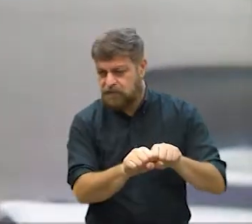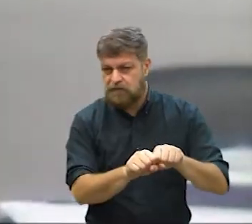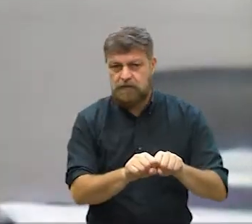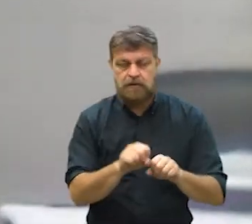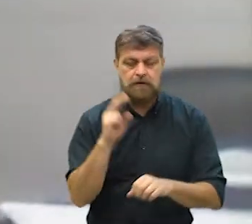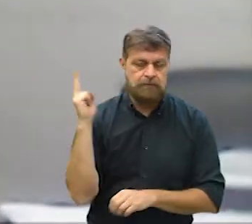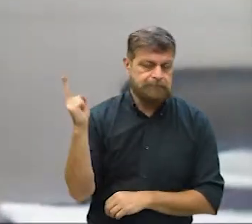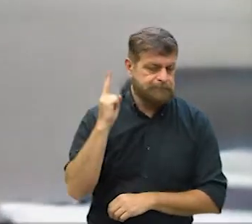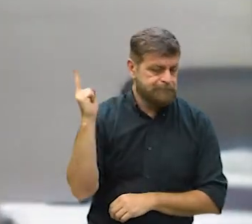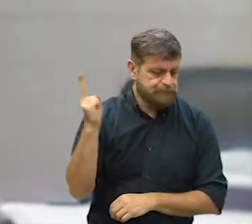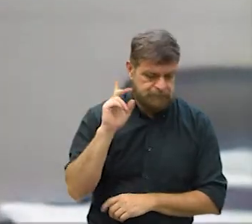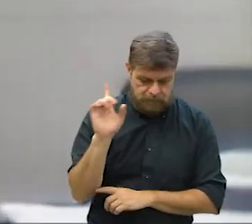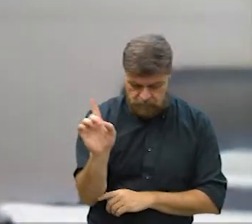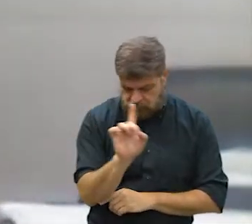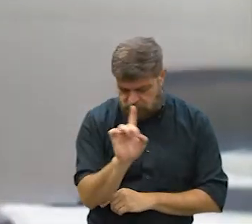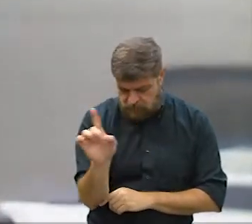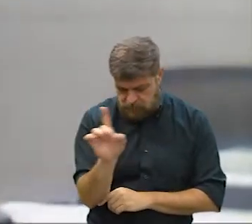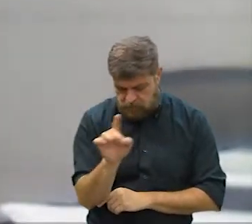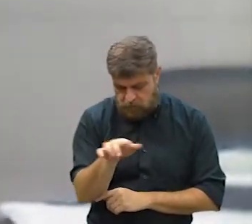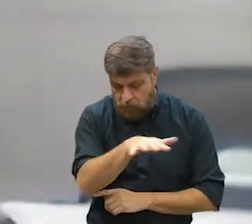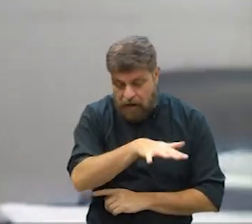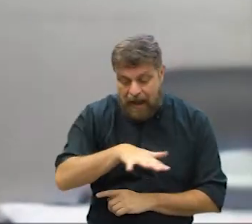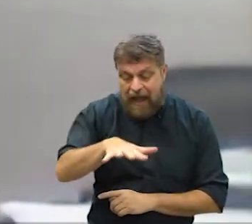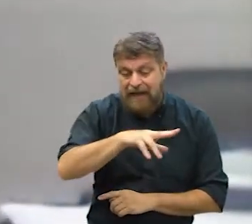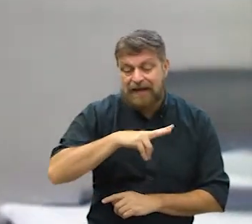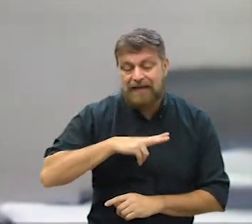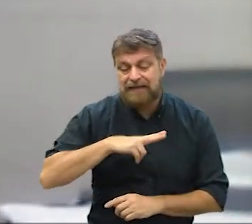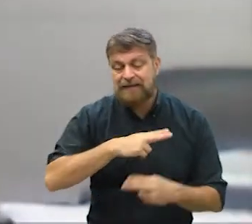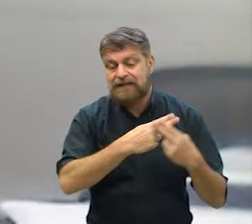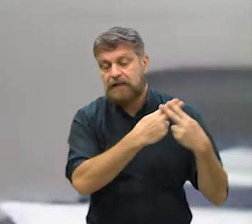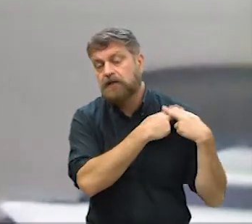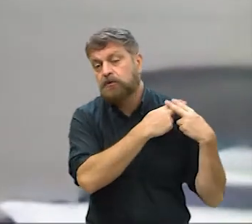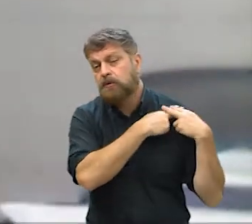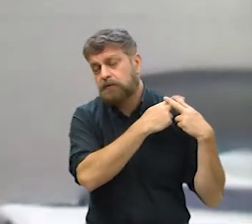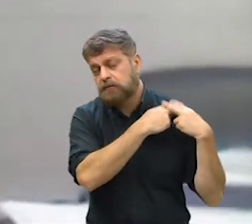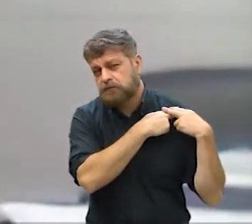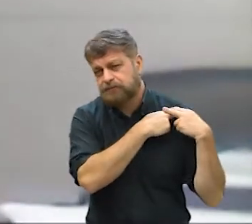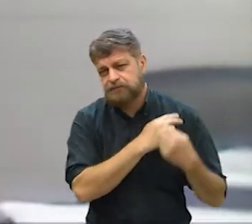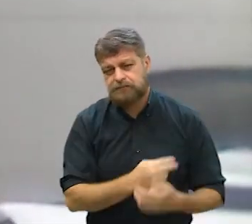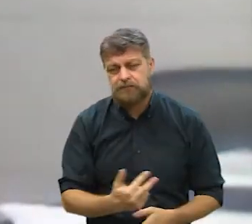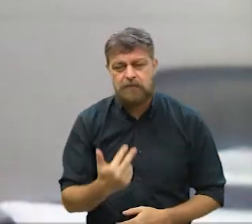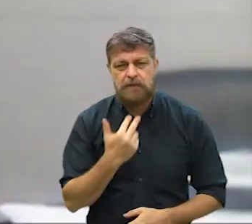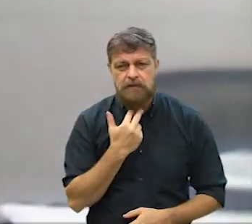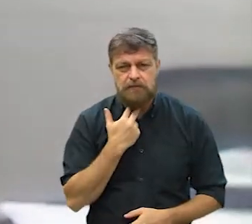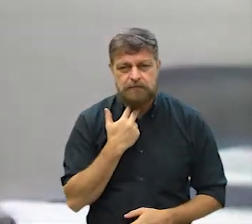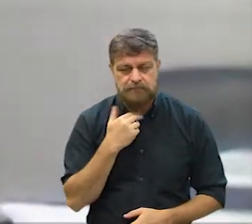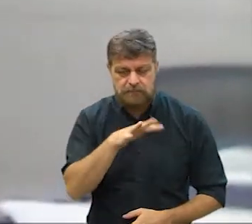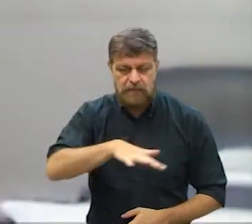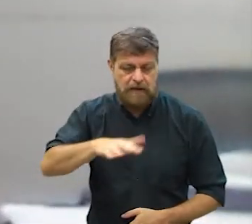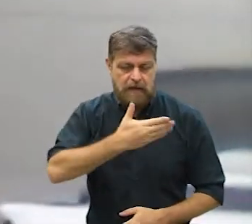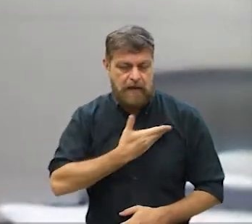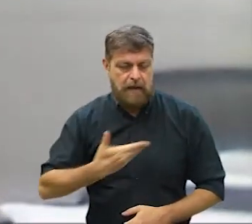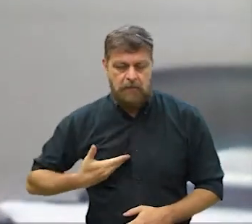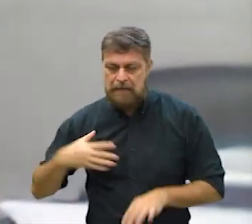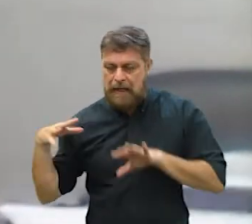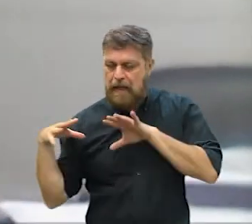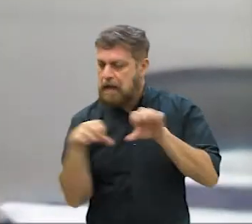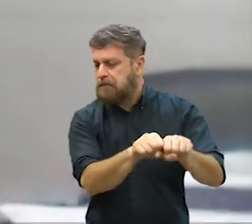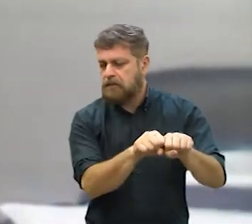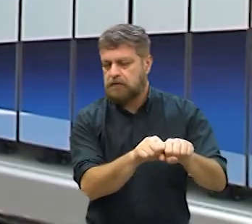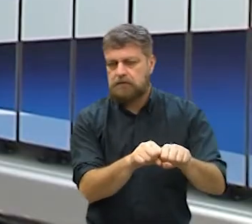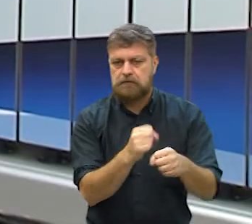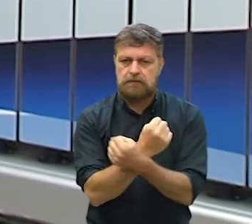é possível, não é porque a área tem dono. A área tem dono, não é possível, porque a área do povo falar que não tem